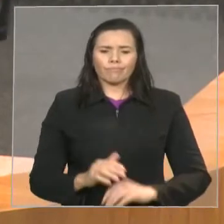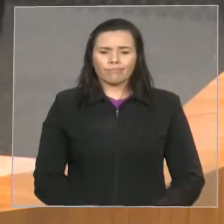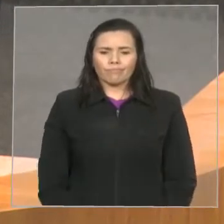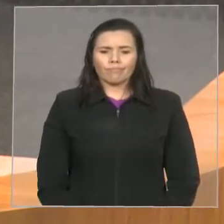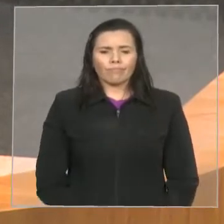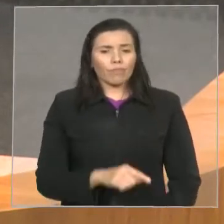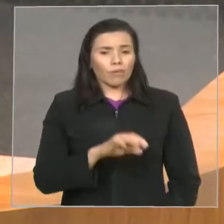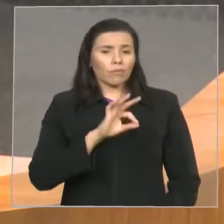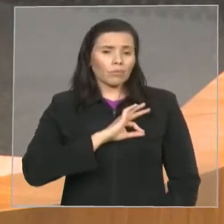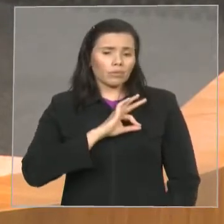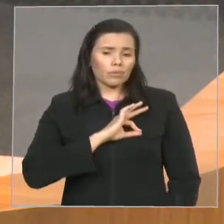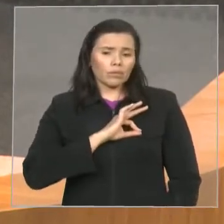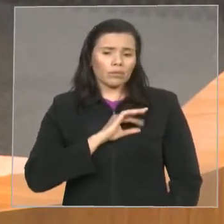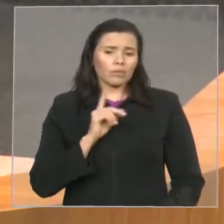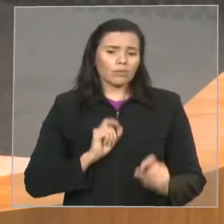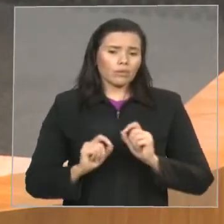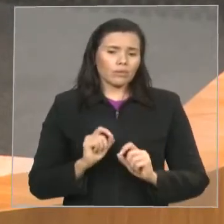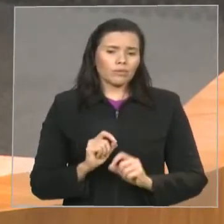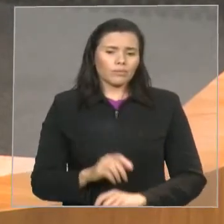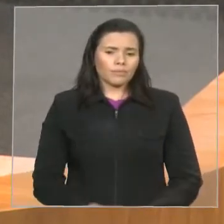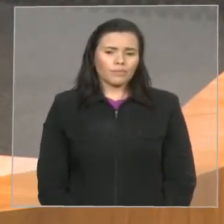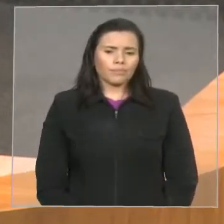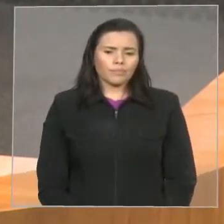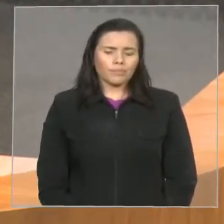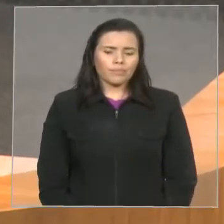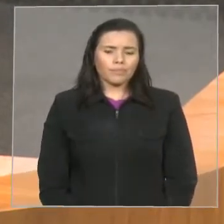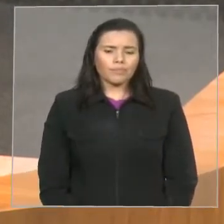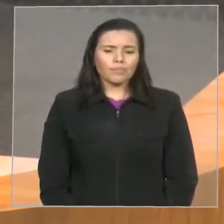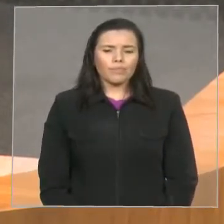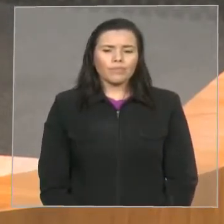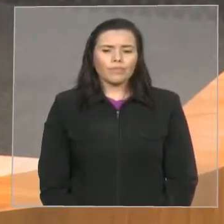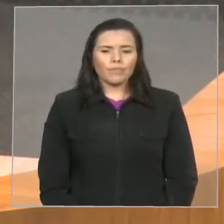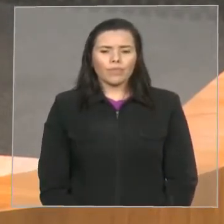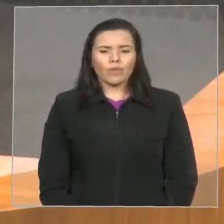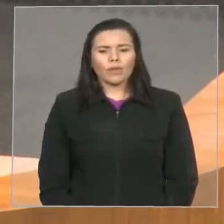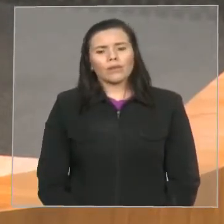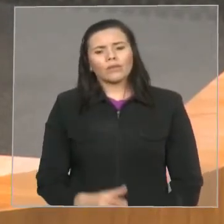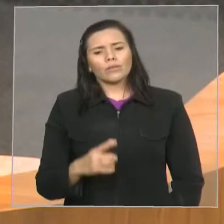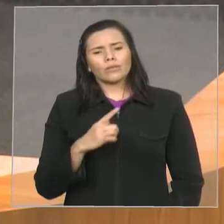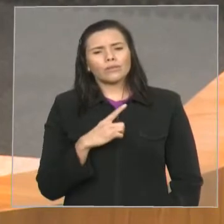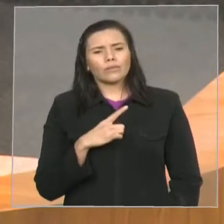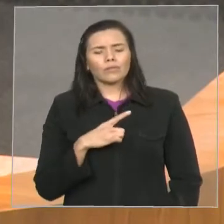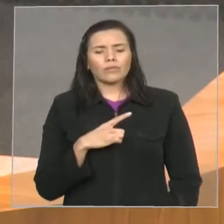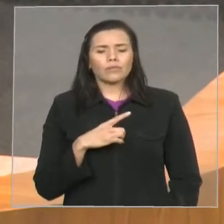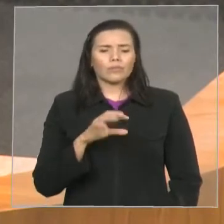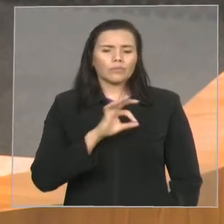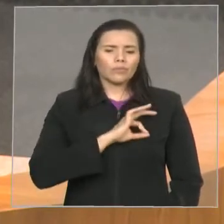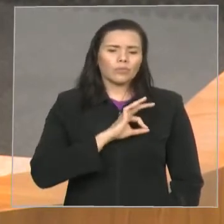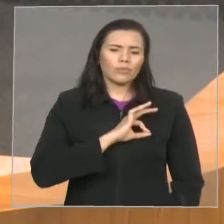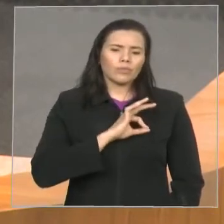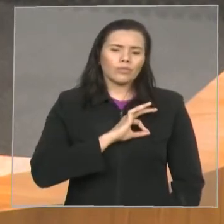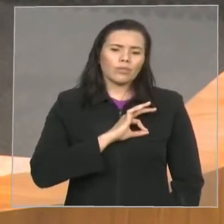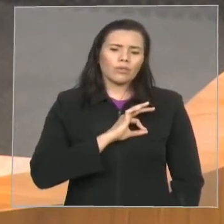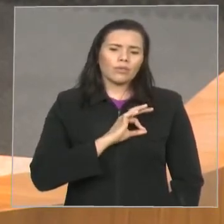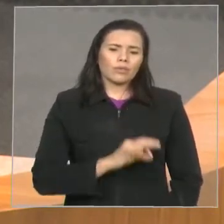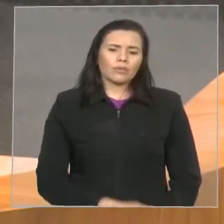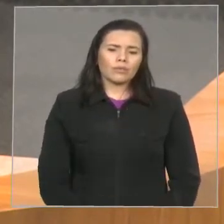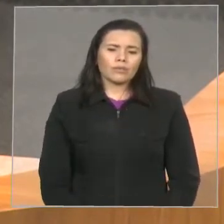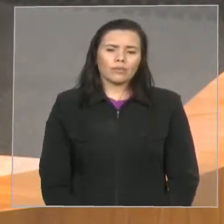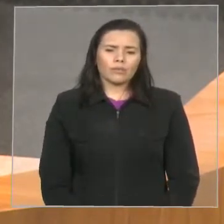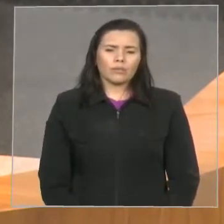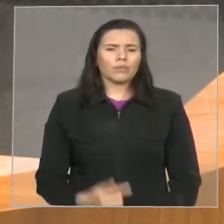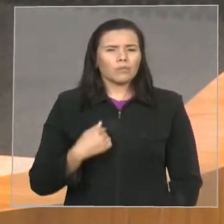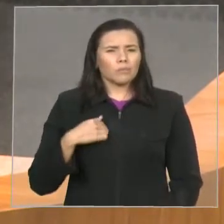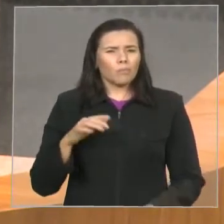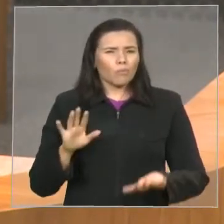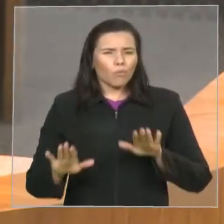submeter às ordens de uma pessoa moderna, porque a polícia é a base, hierarquia e disciplina. É a mesma coisa, fazendo comparação